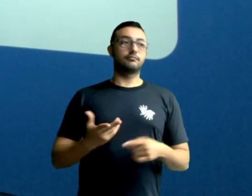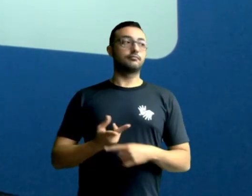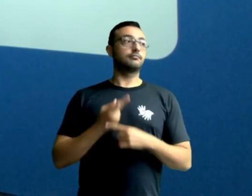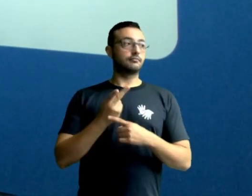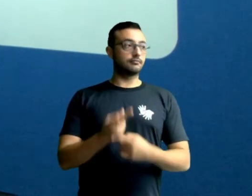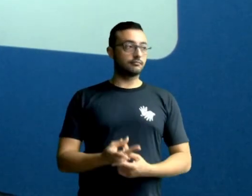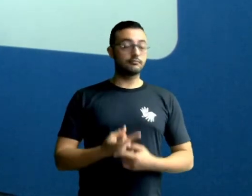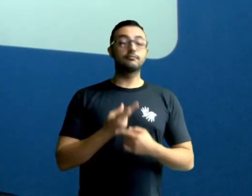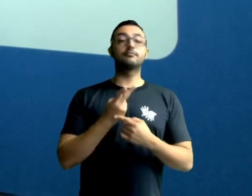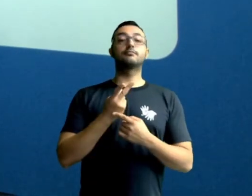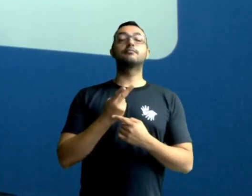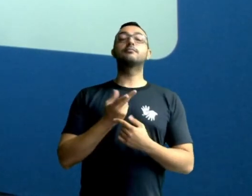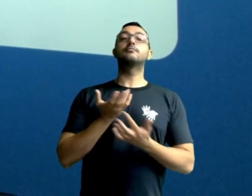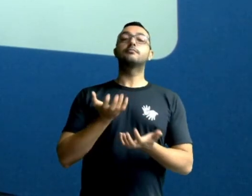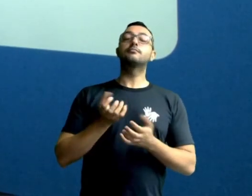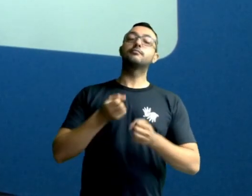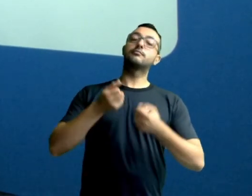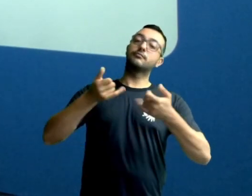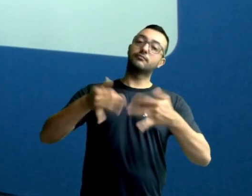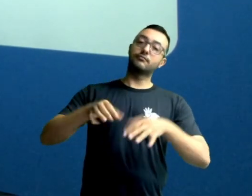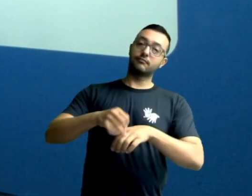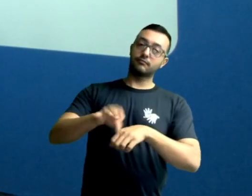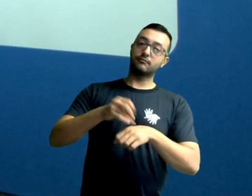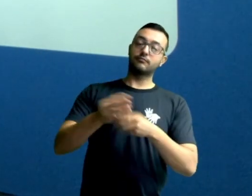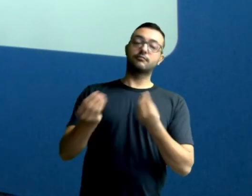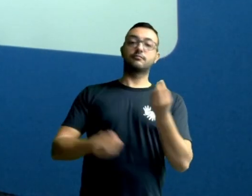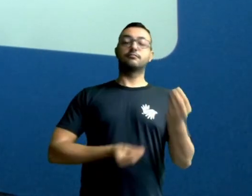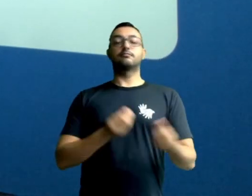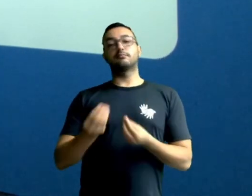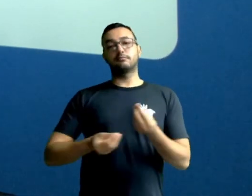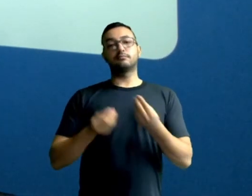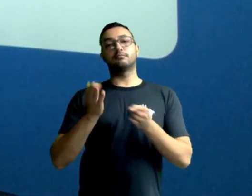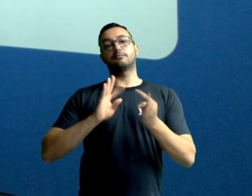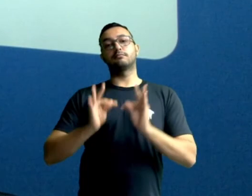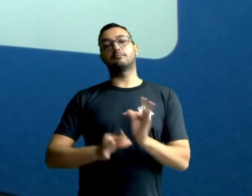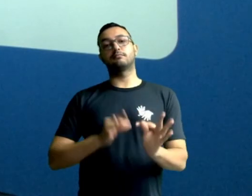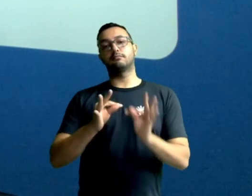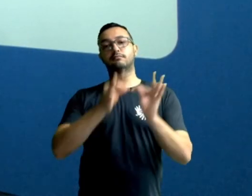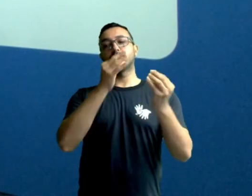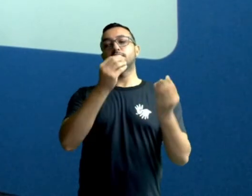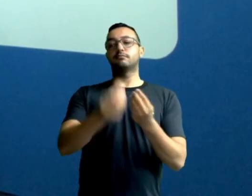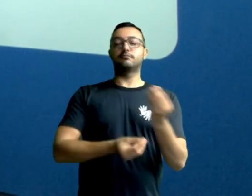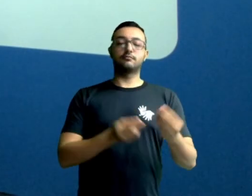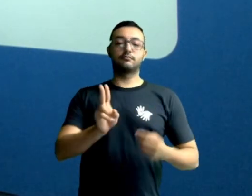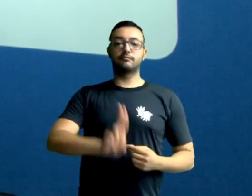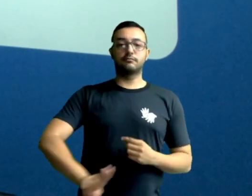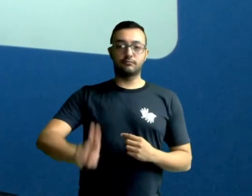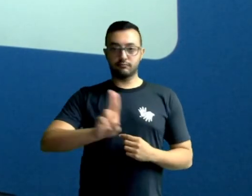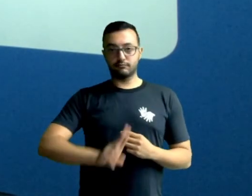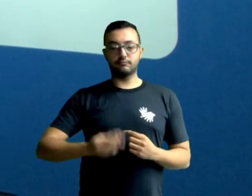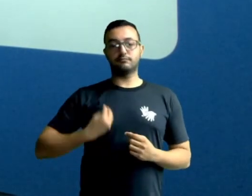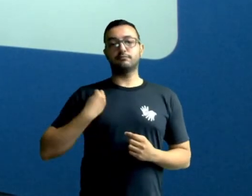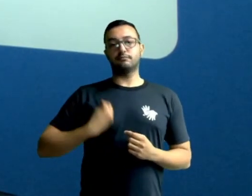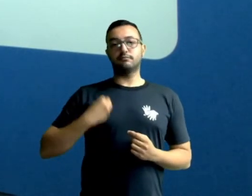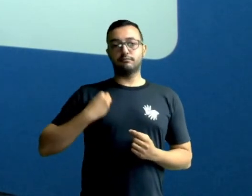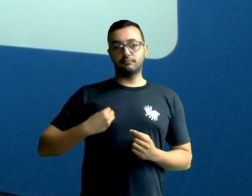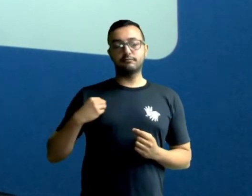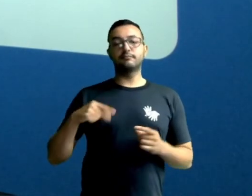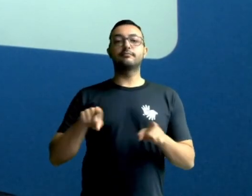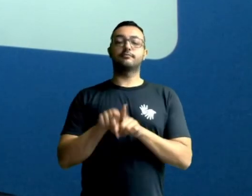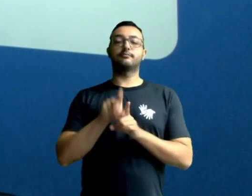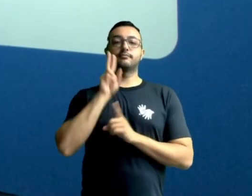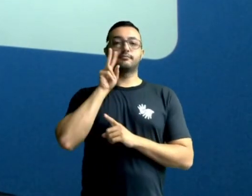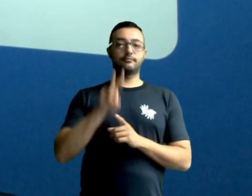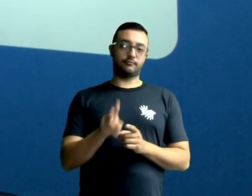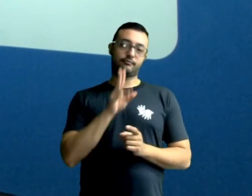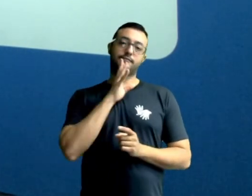buscamos trazer o conceito de biotecnologia, a forma, né, que ela vai estar sendo utilizada na nossa vida. A gente observa